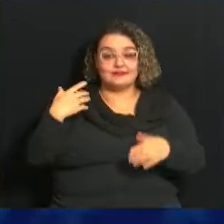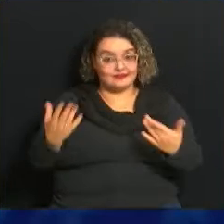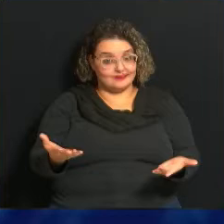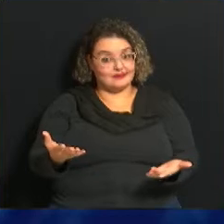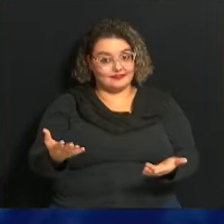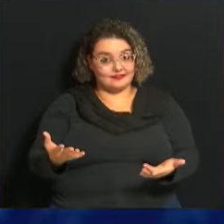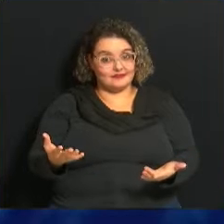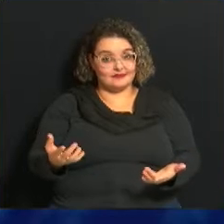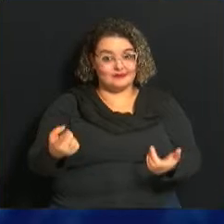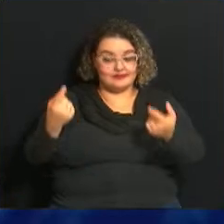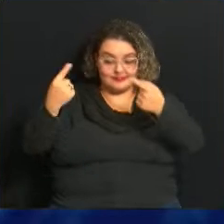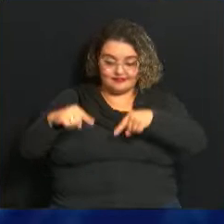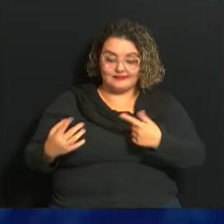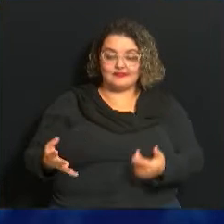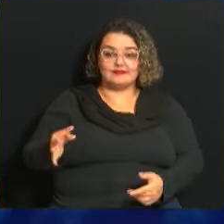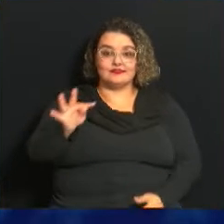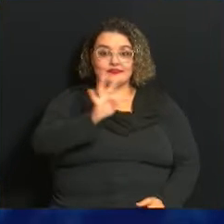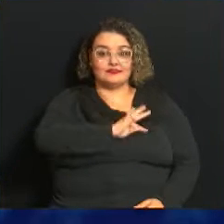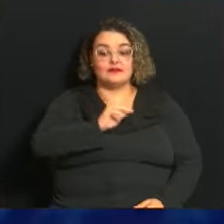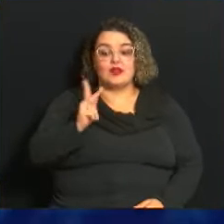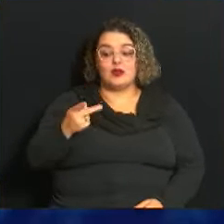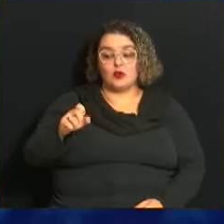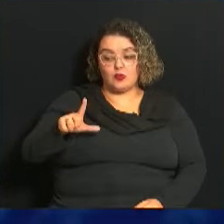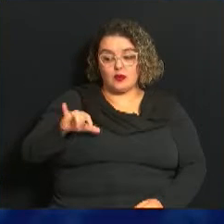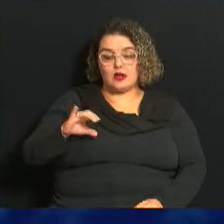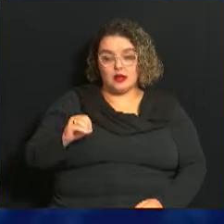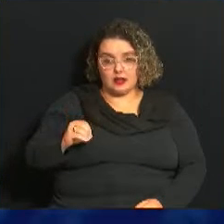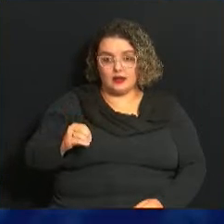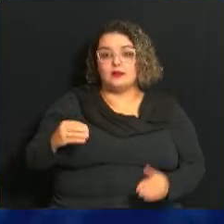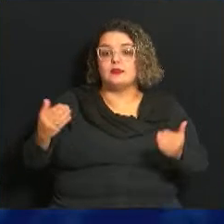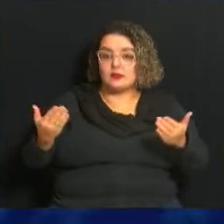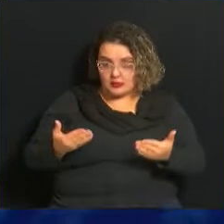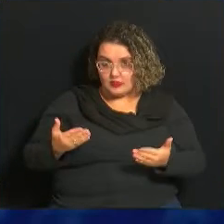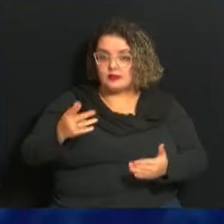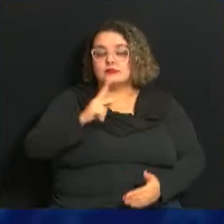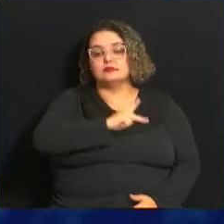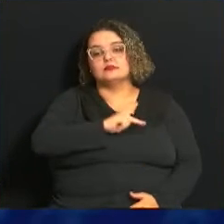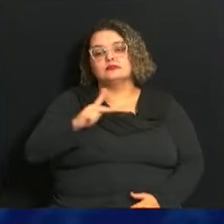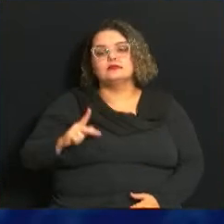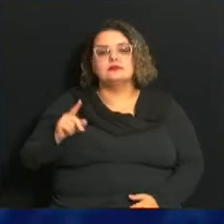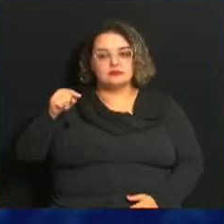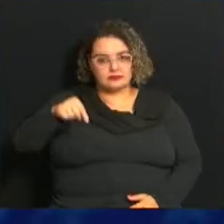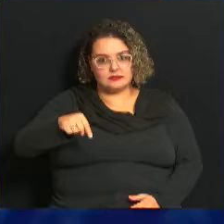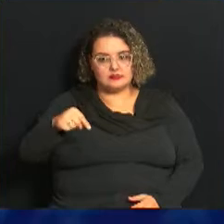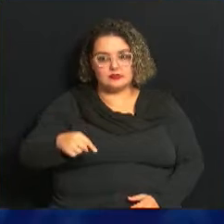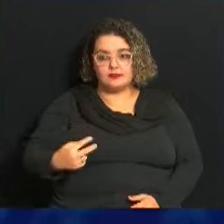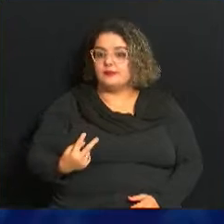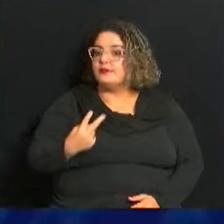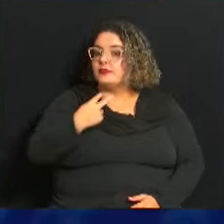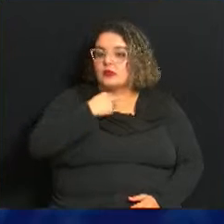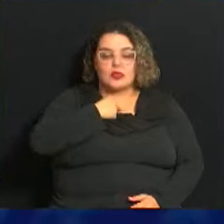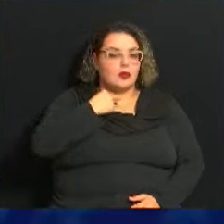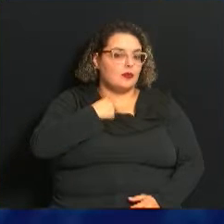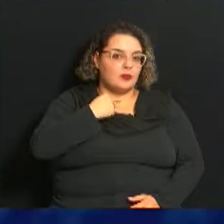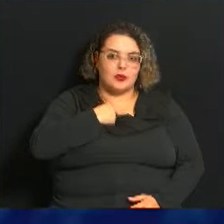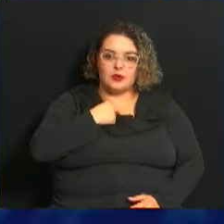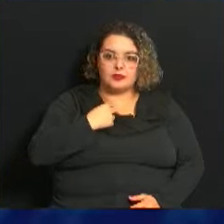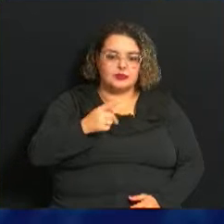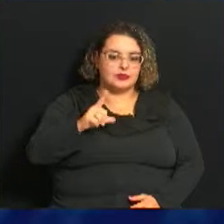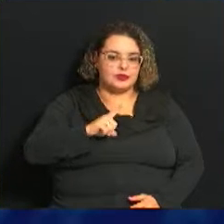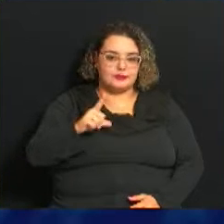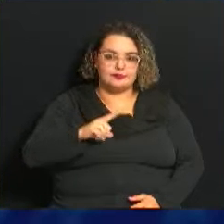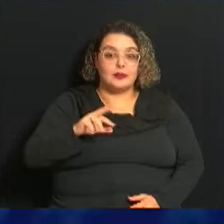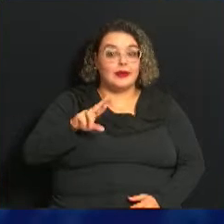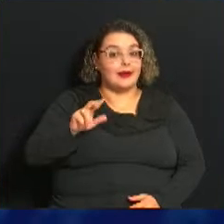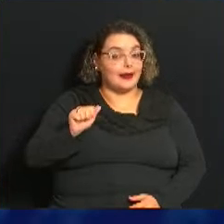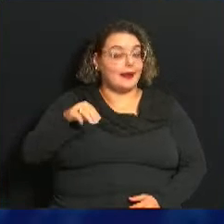de logo mais, o técnico Hélio dos Anjos, o atual treinador pontepretano, não pode contar com o meio-campista Ramon